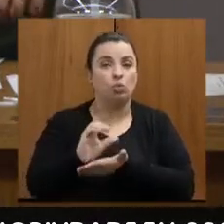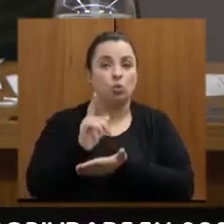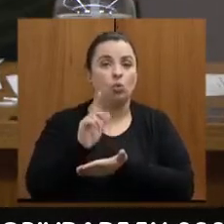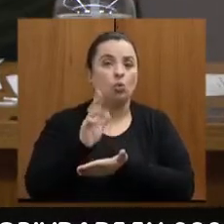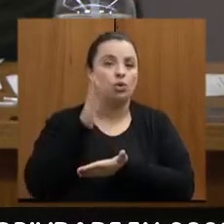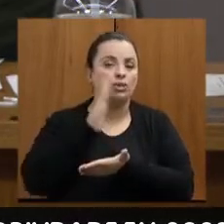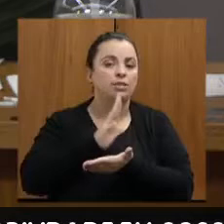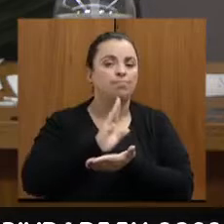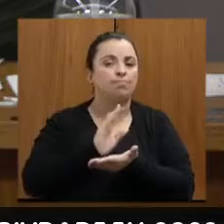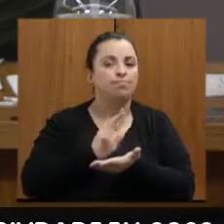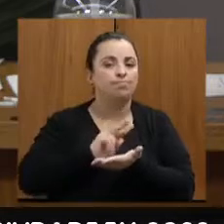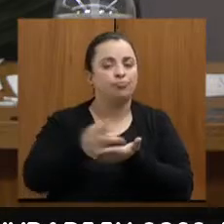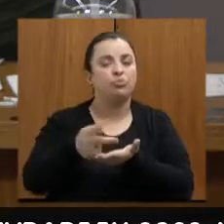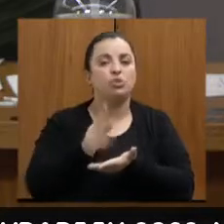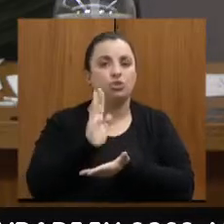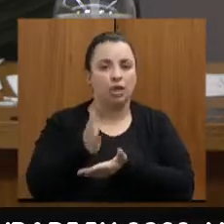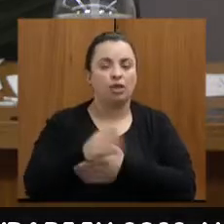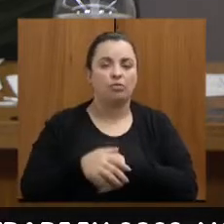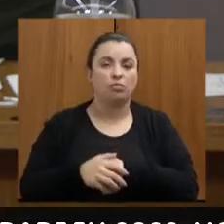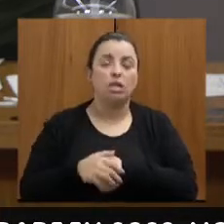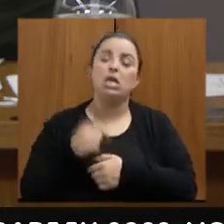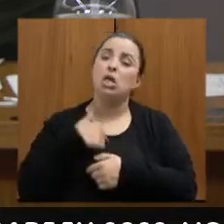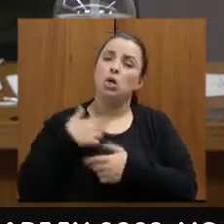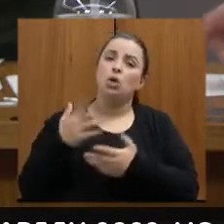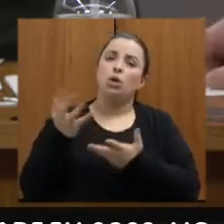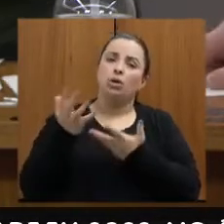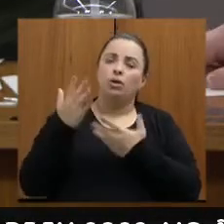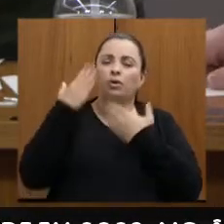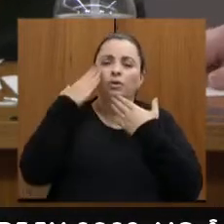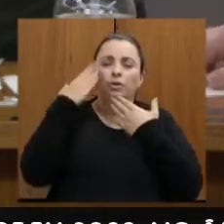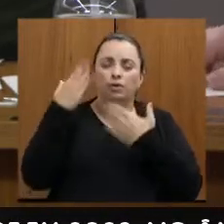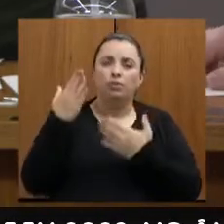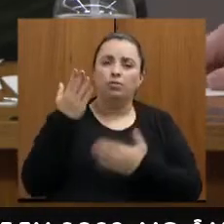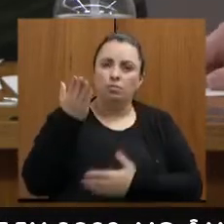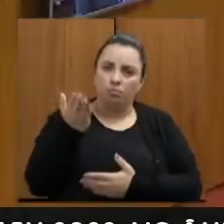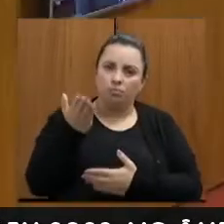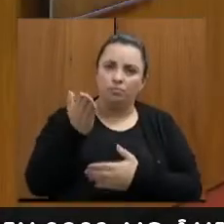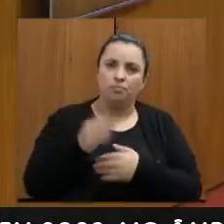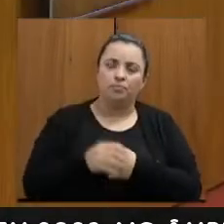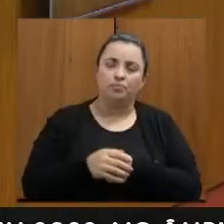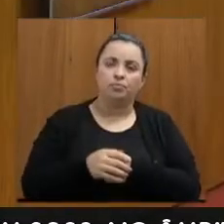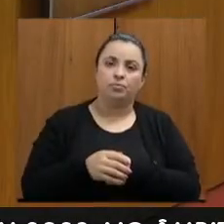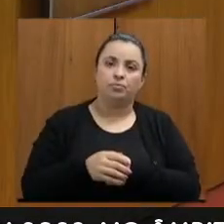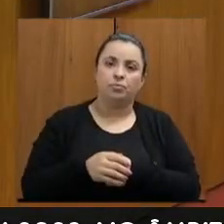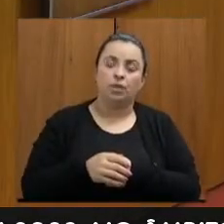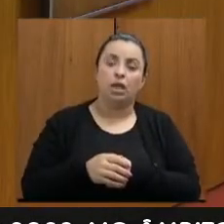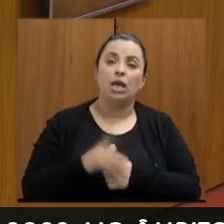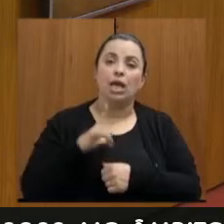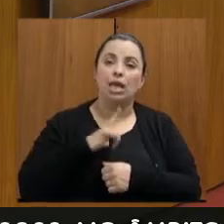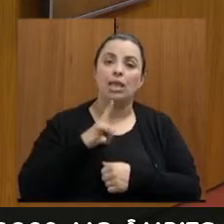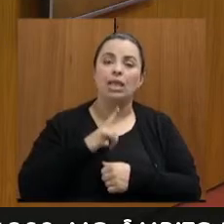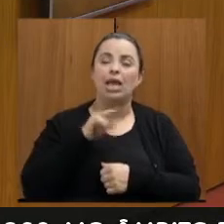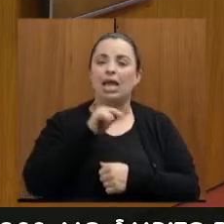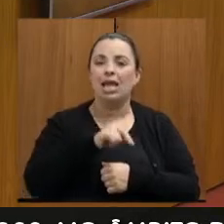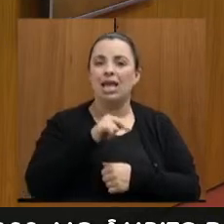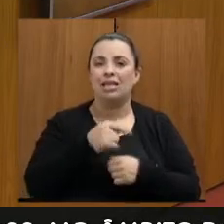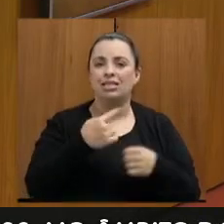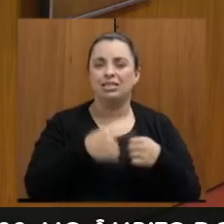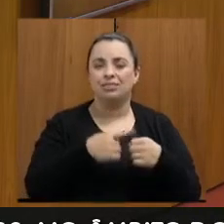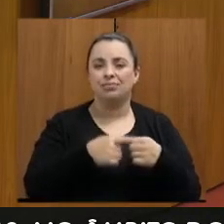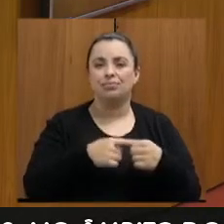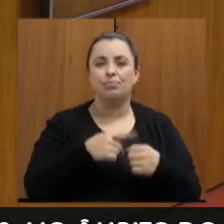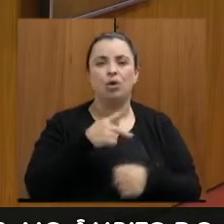fazer um agradecimento especial ao Senhor com relação a um desses trechos que Paulo a canja